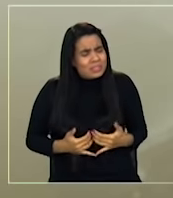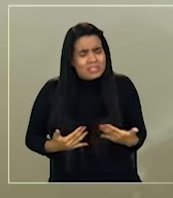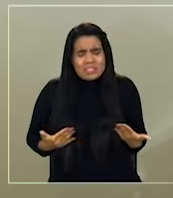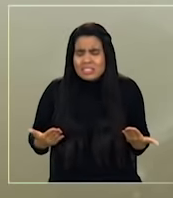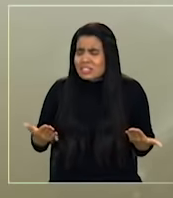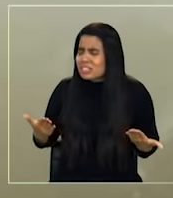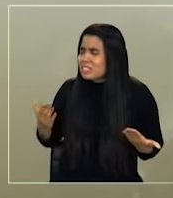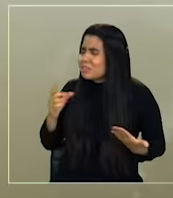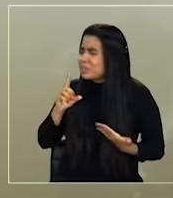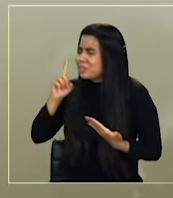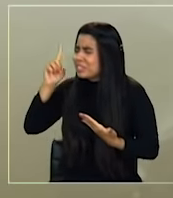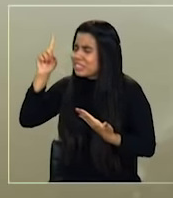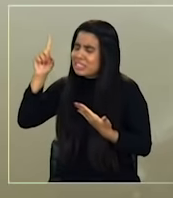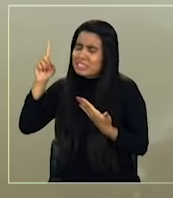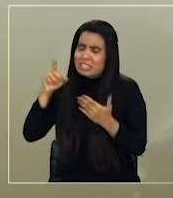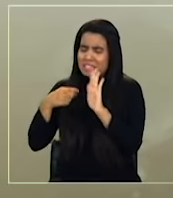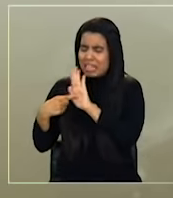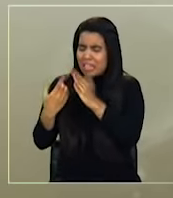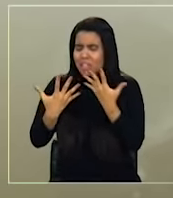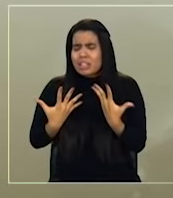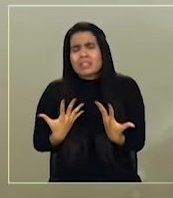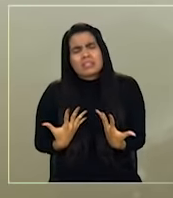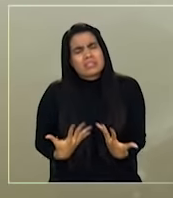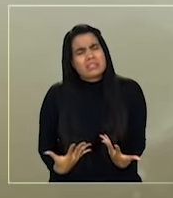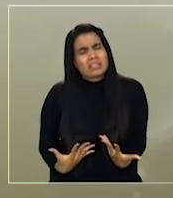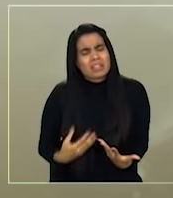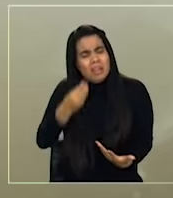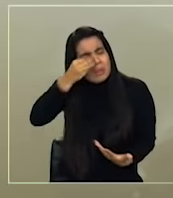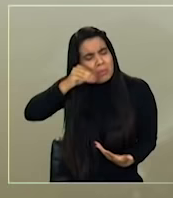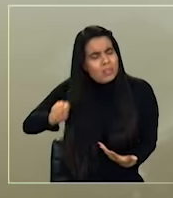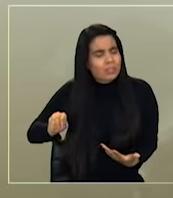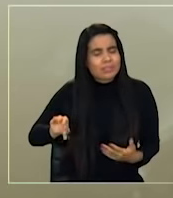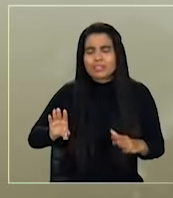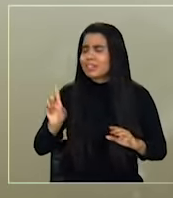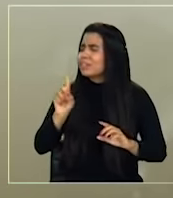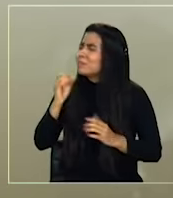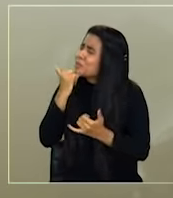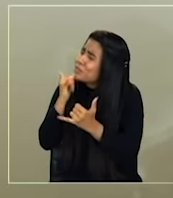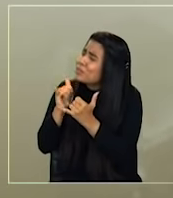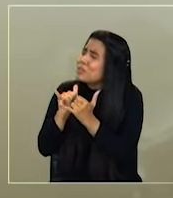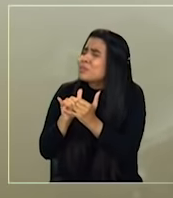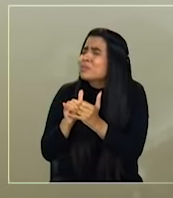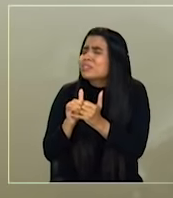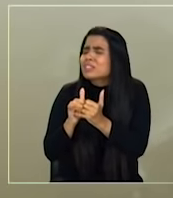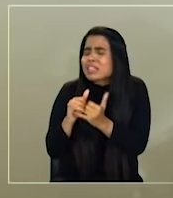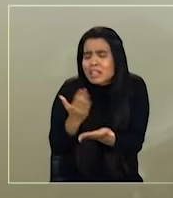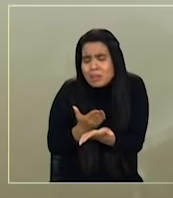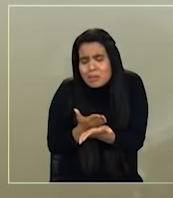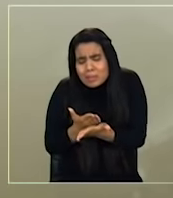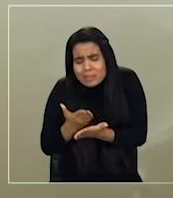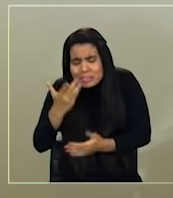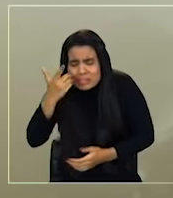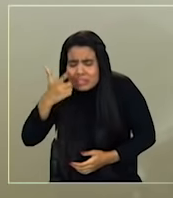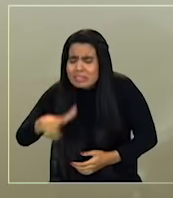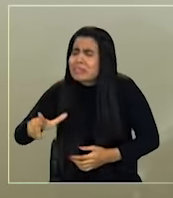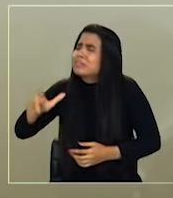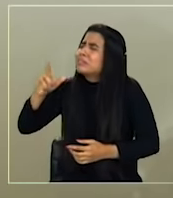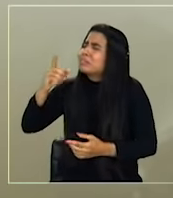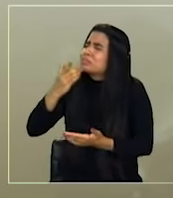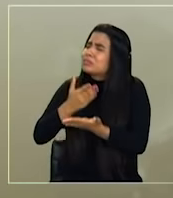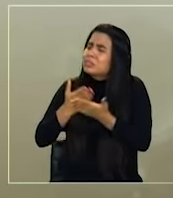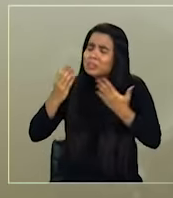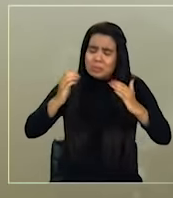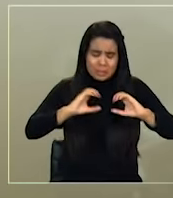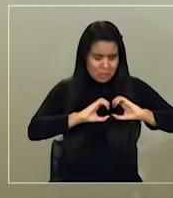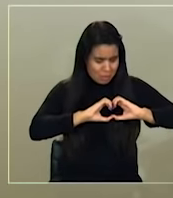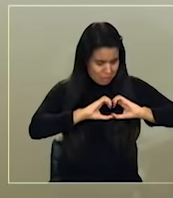Quando pra Ti me fiz cansado, quero voltar lá no começo.